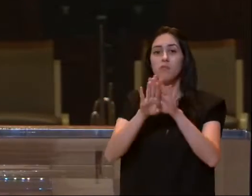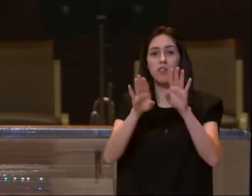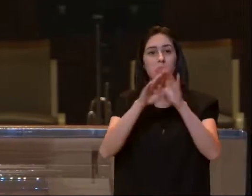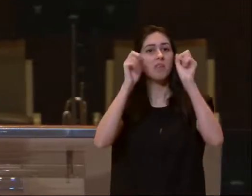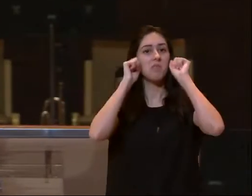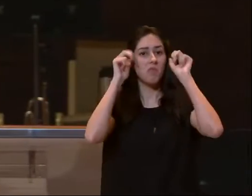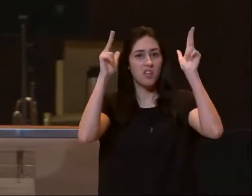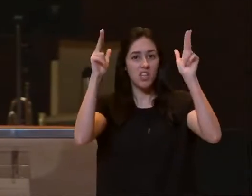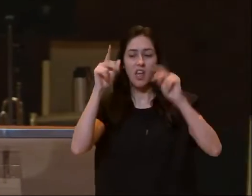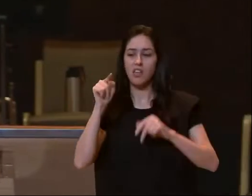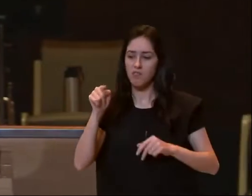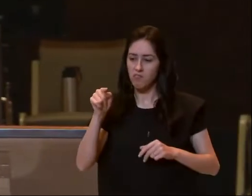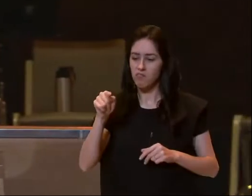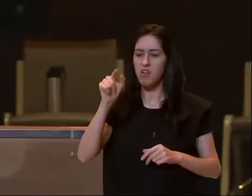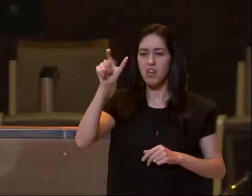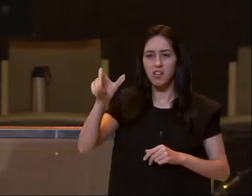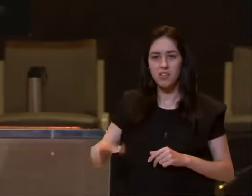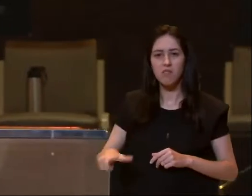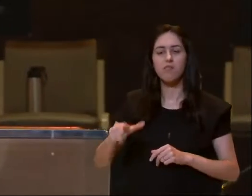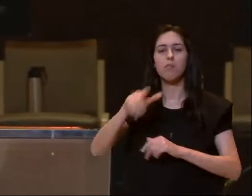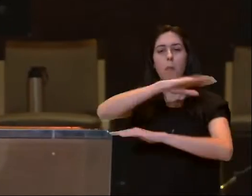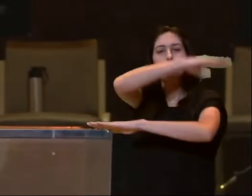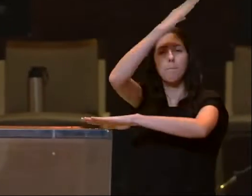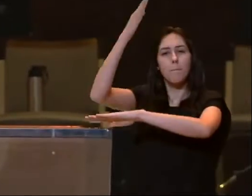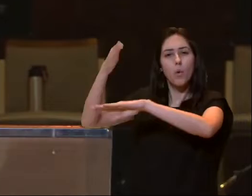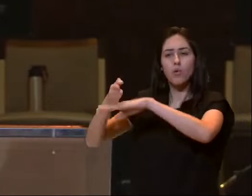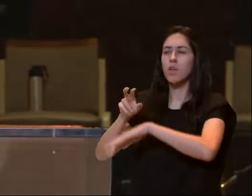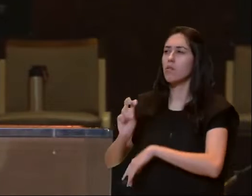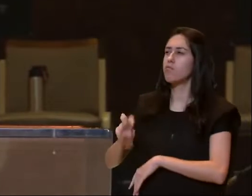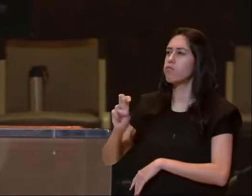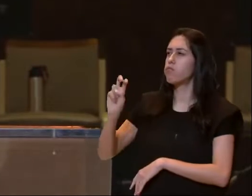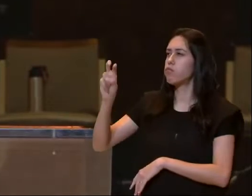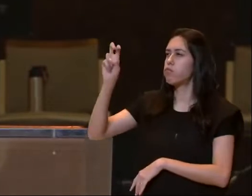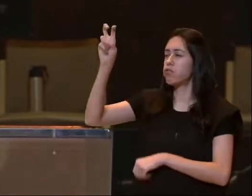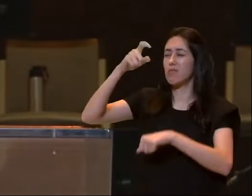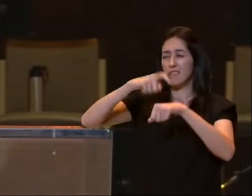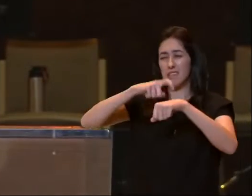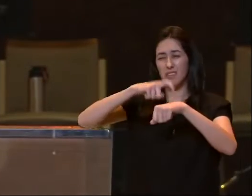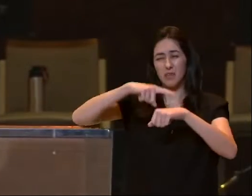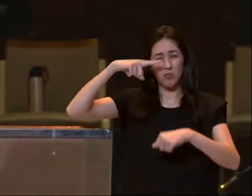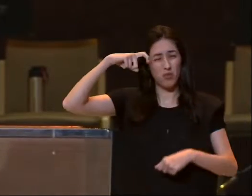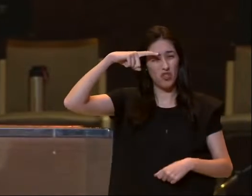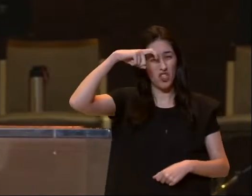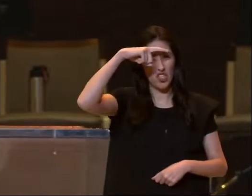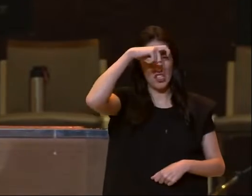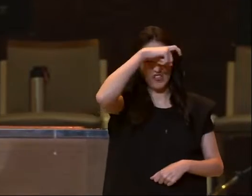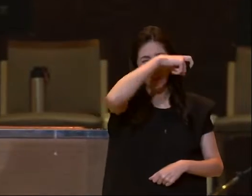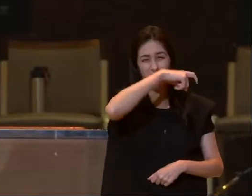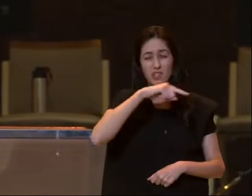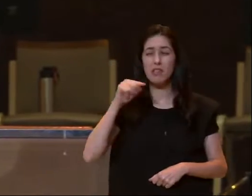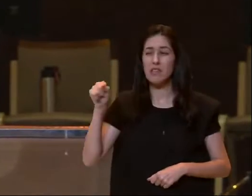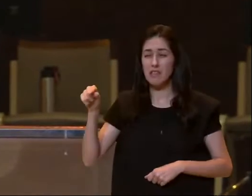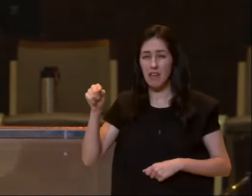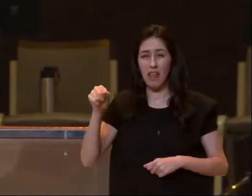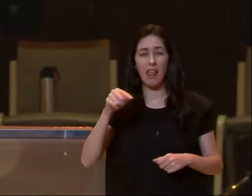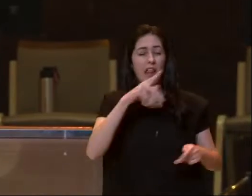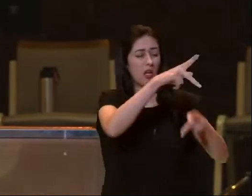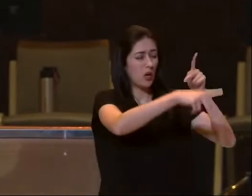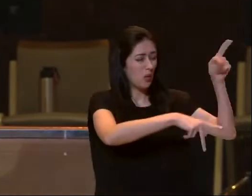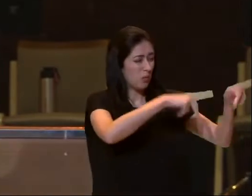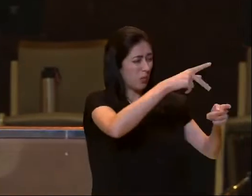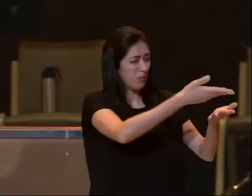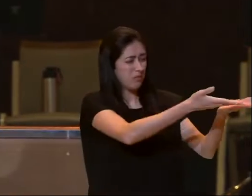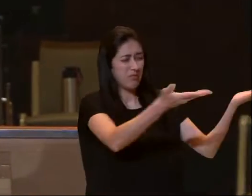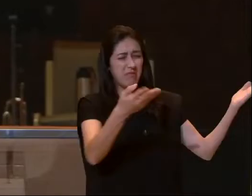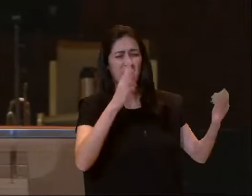Moisés, quando ele sobe a montanha, num tempo difícil, enquanto ele está liderando o povo, um povo